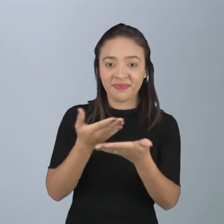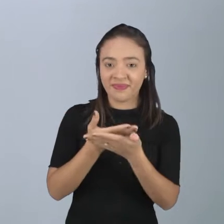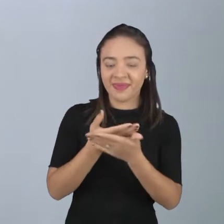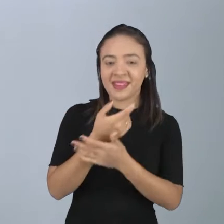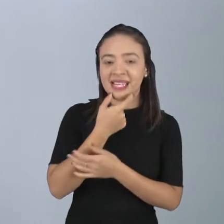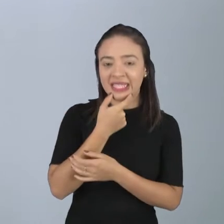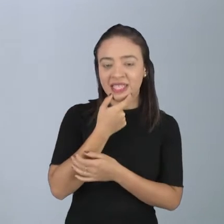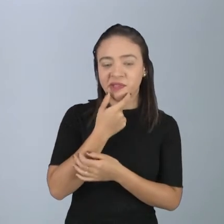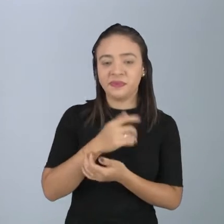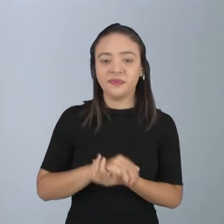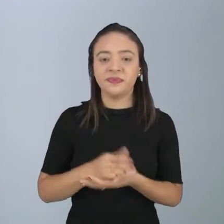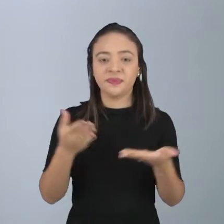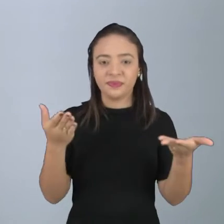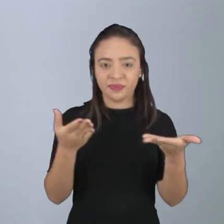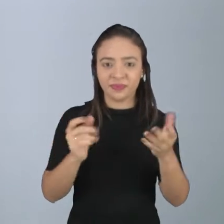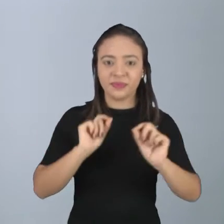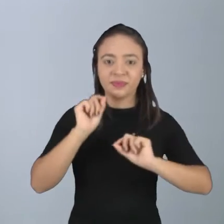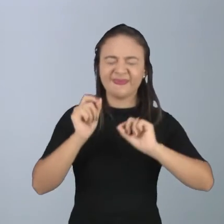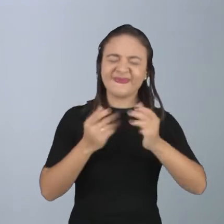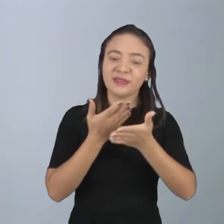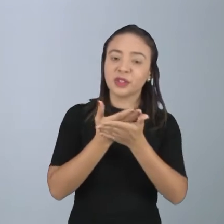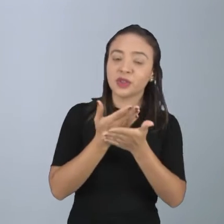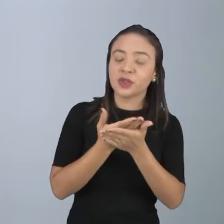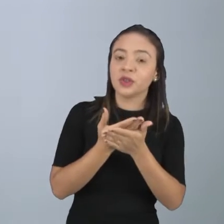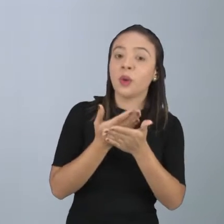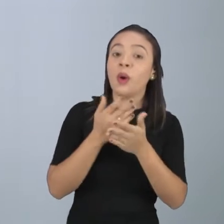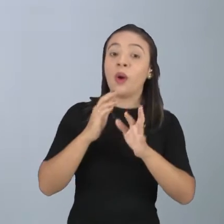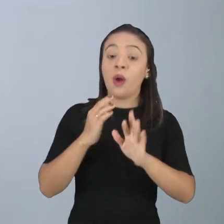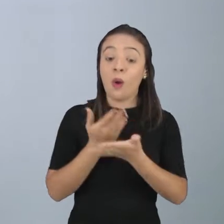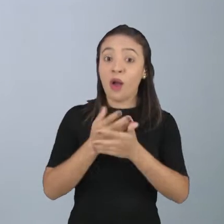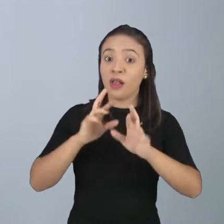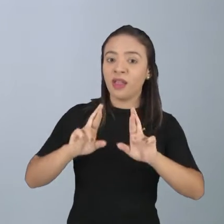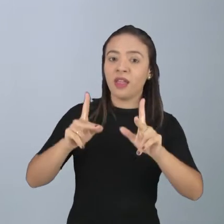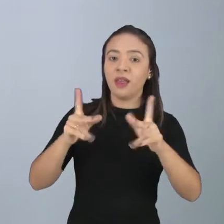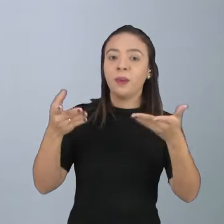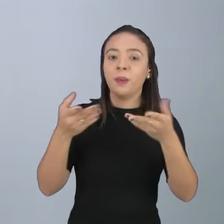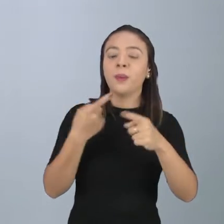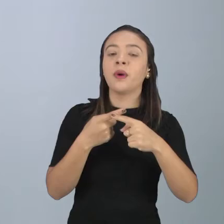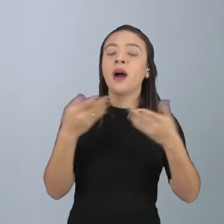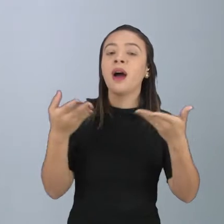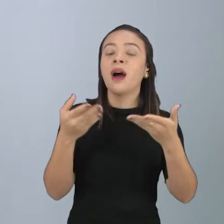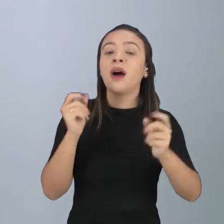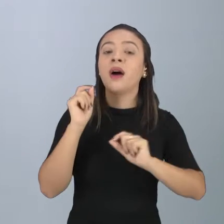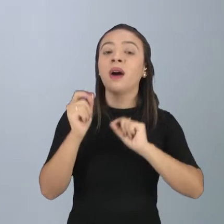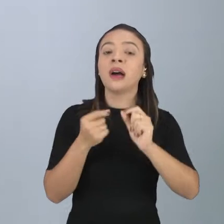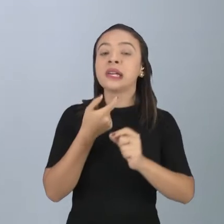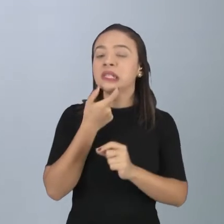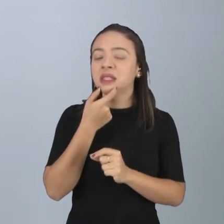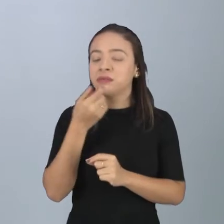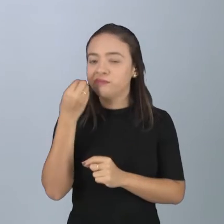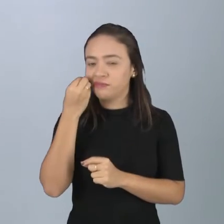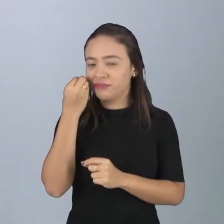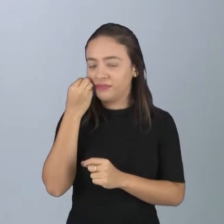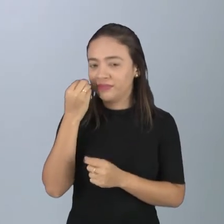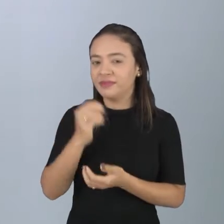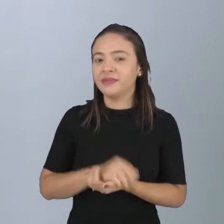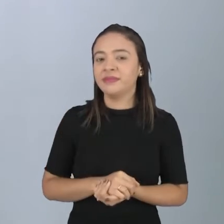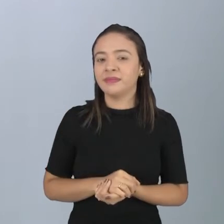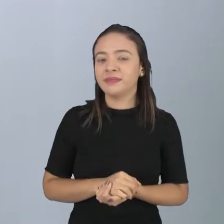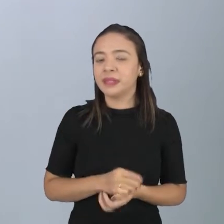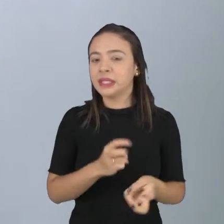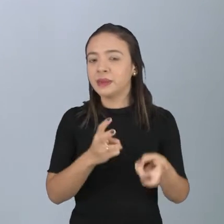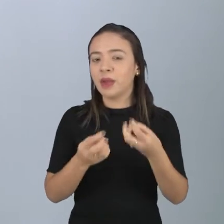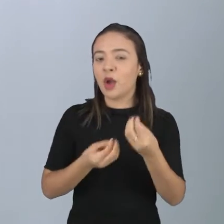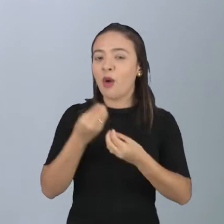aula de inglês. Hoje nós vamos trabalhar um pouquinho numa aula diferente, nós vamos fazer um English test. Vamos fazer um teste de inglês para ver como é que está